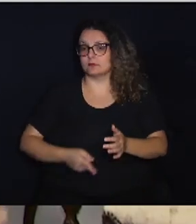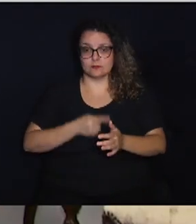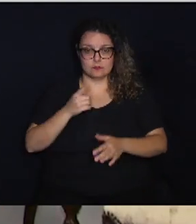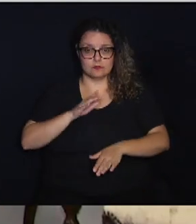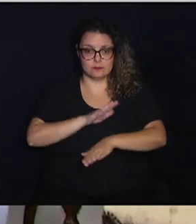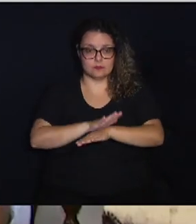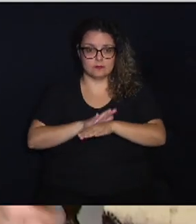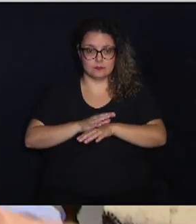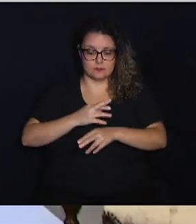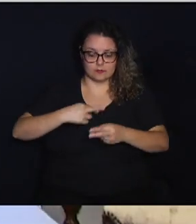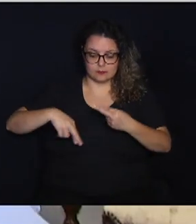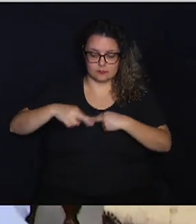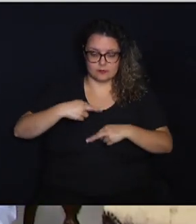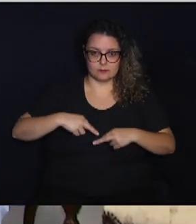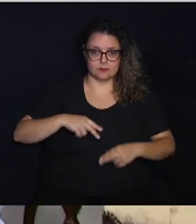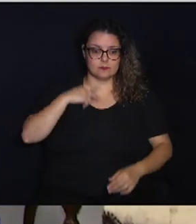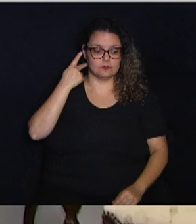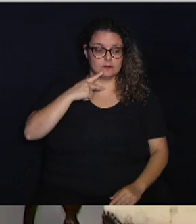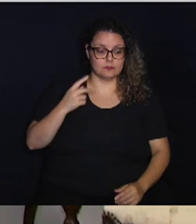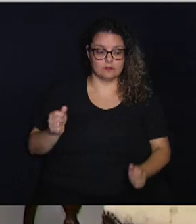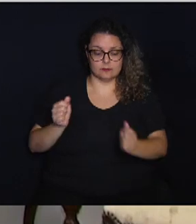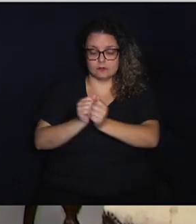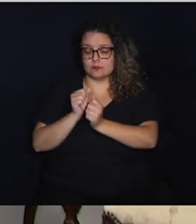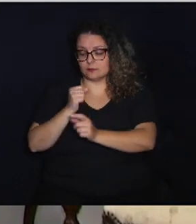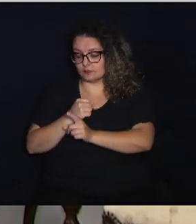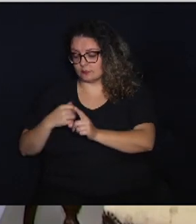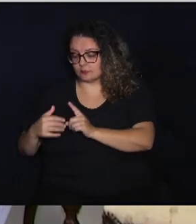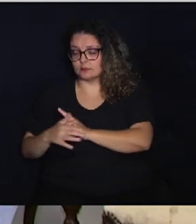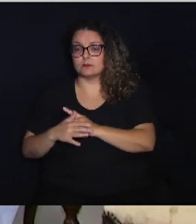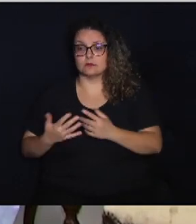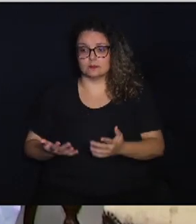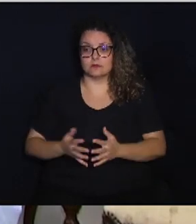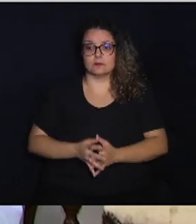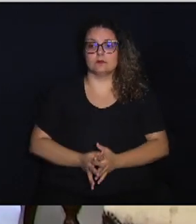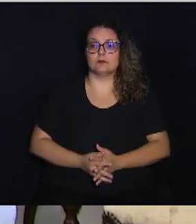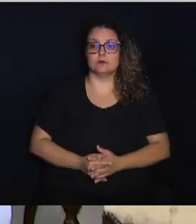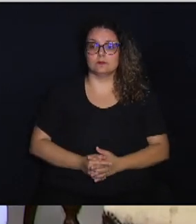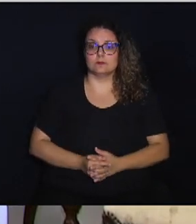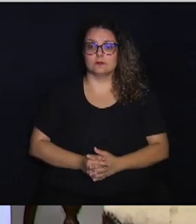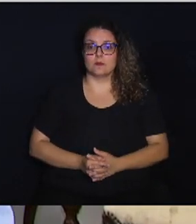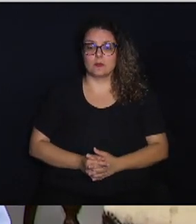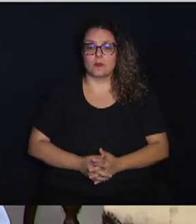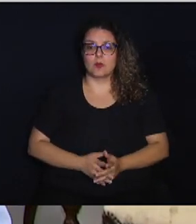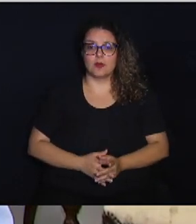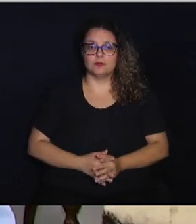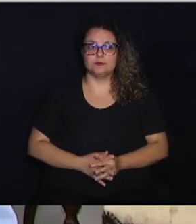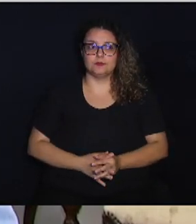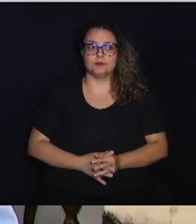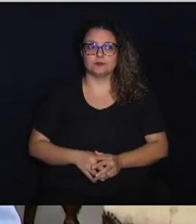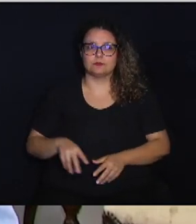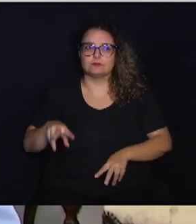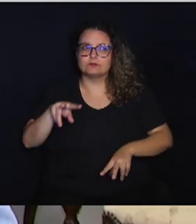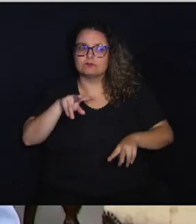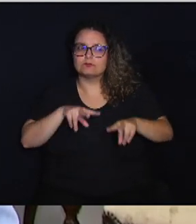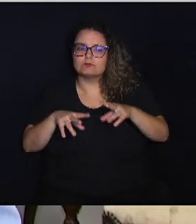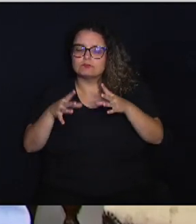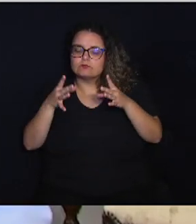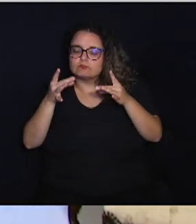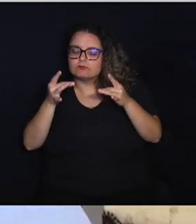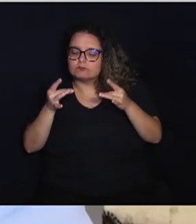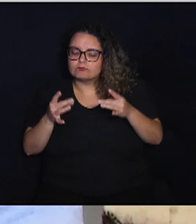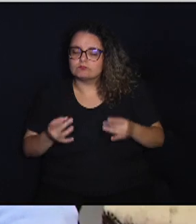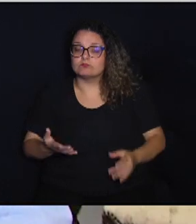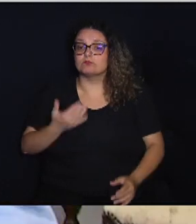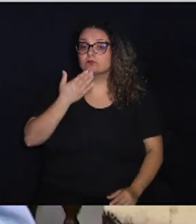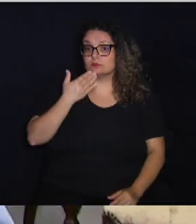mais a relação do vereador com a sociedade, e acaba sendo um olhar muito mais refinado das demandas e